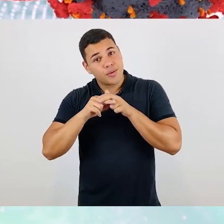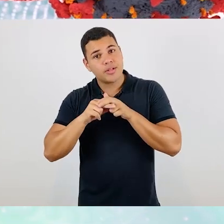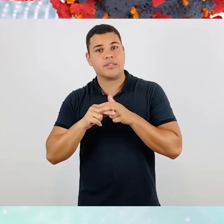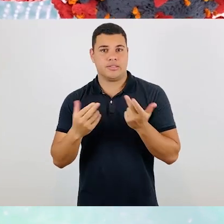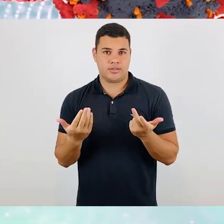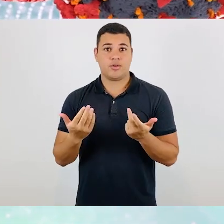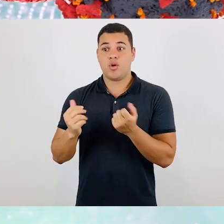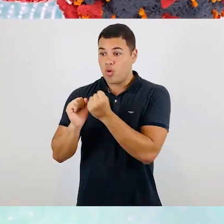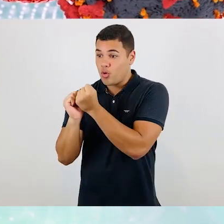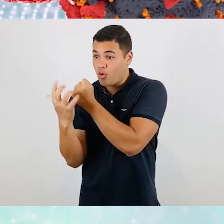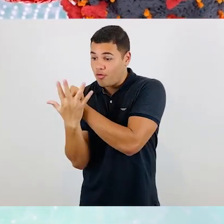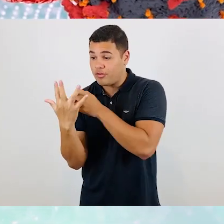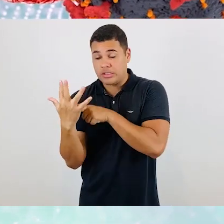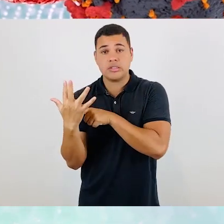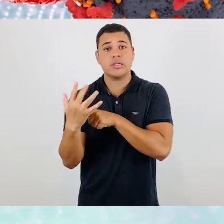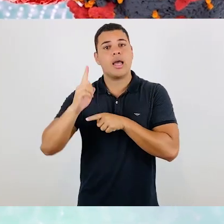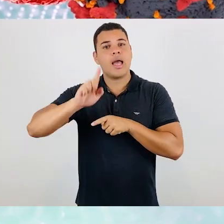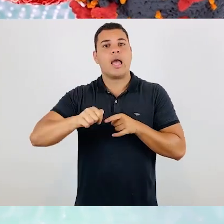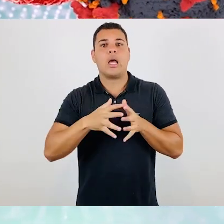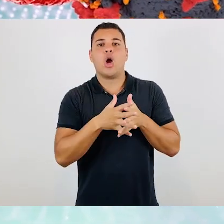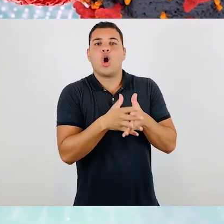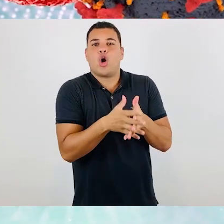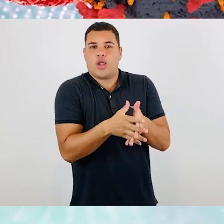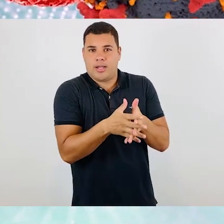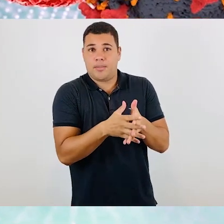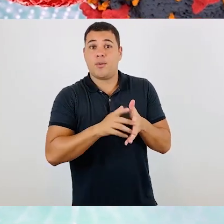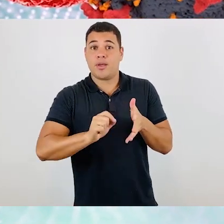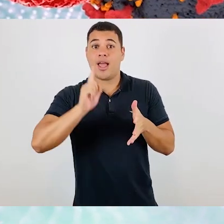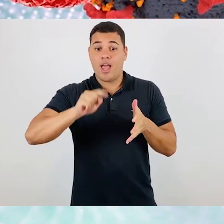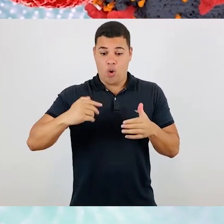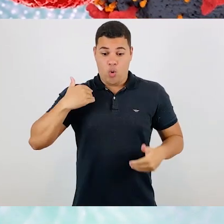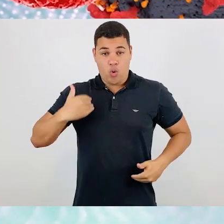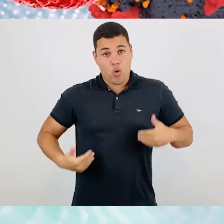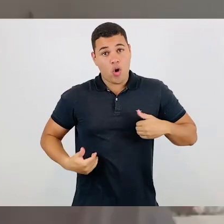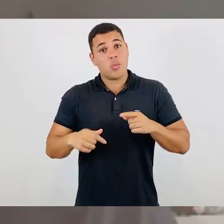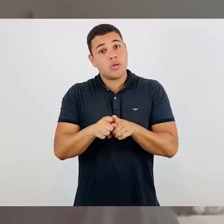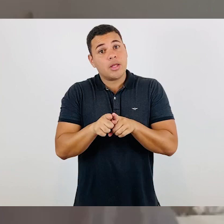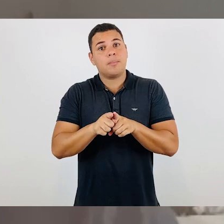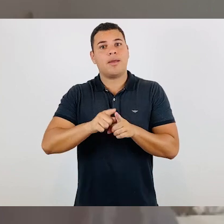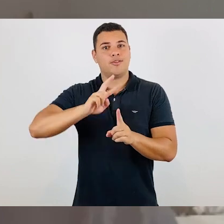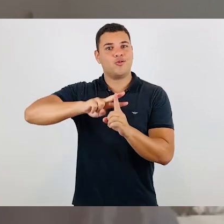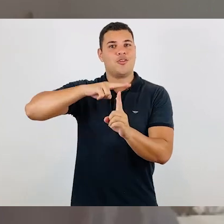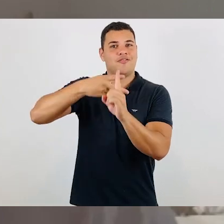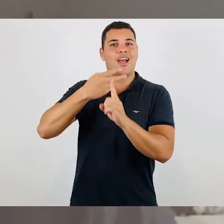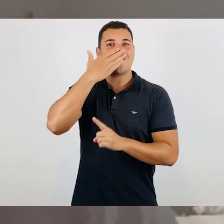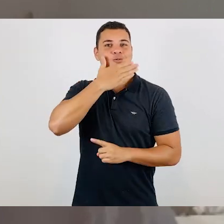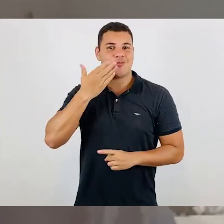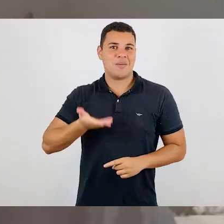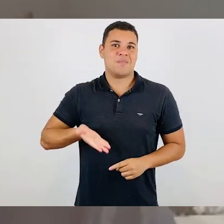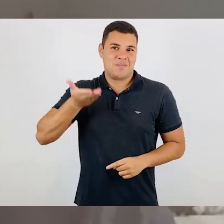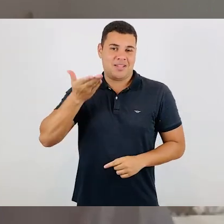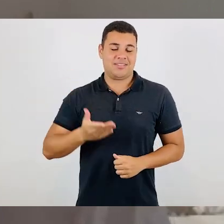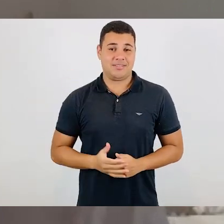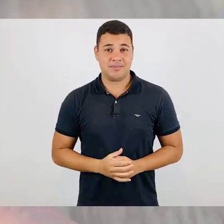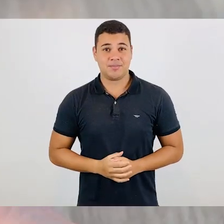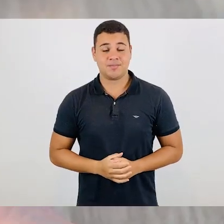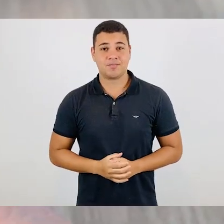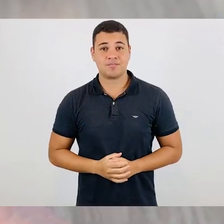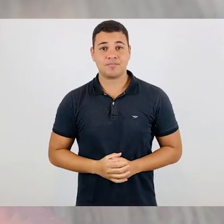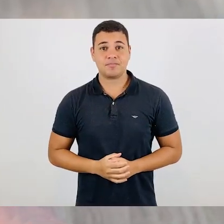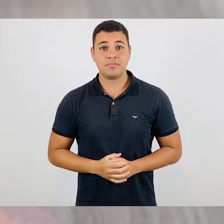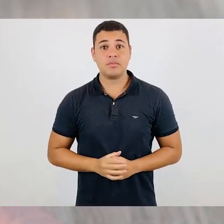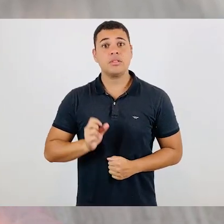Por isso que o Covid está relacionado a uma desregulação glicêmica, ou seja, que é o aumento do açúcar circulante no corpo.